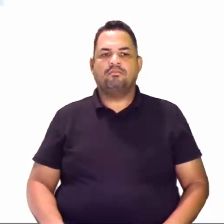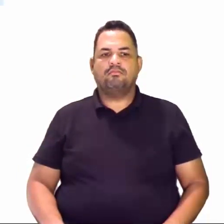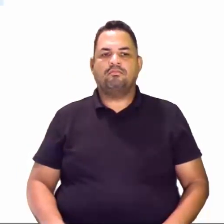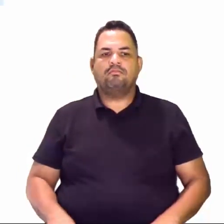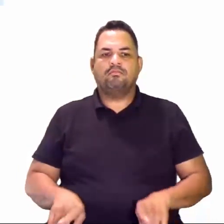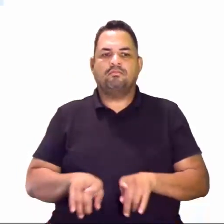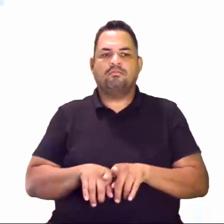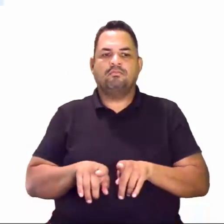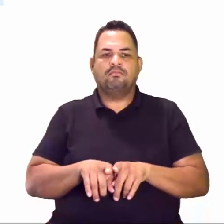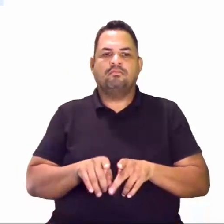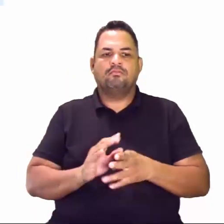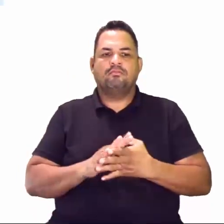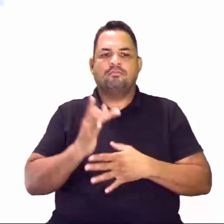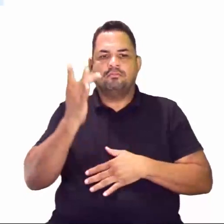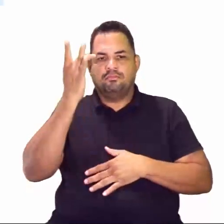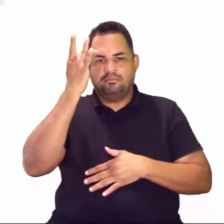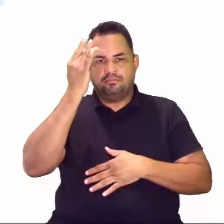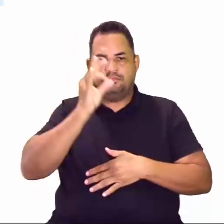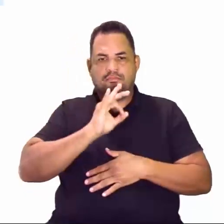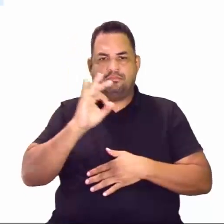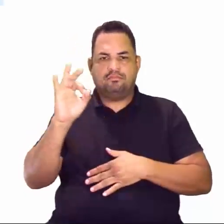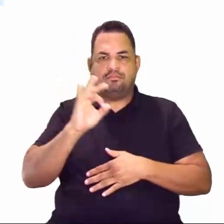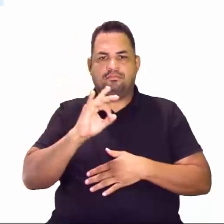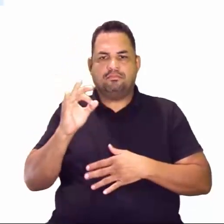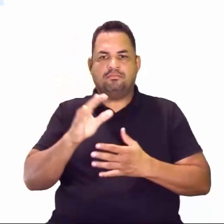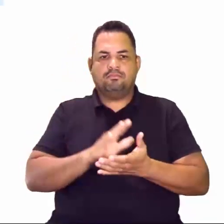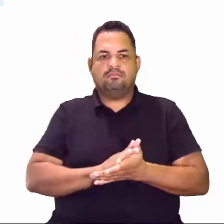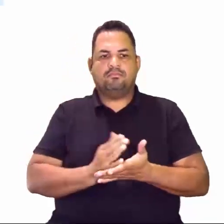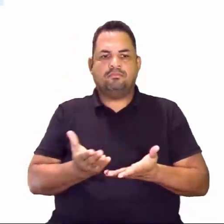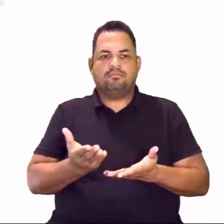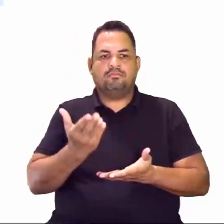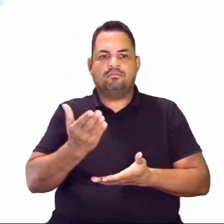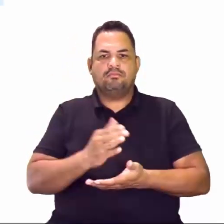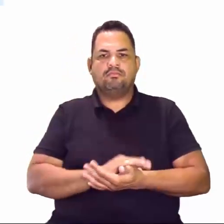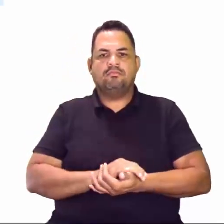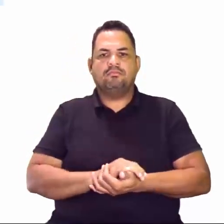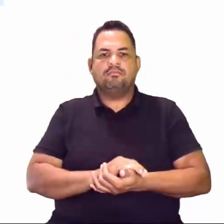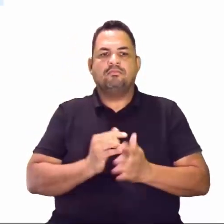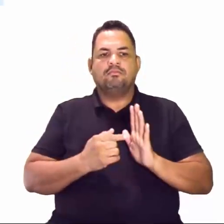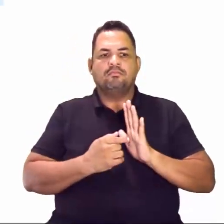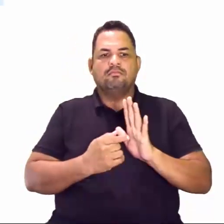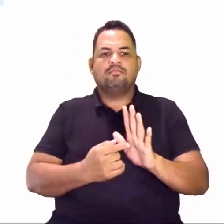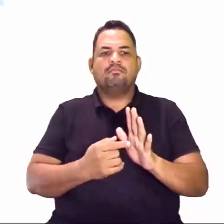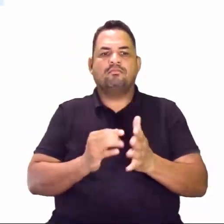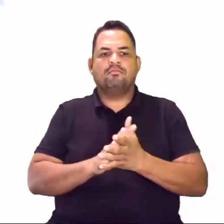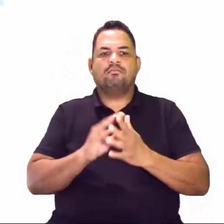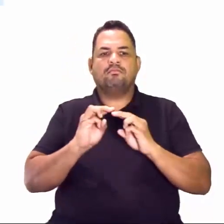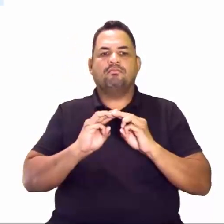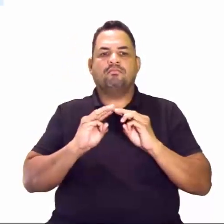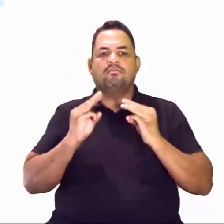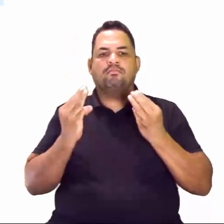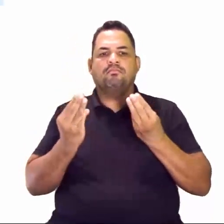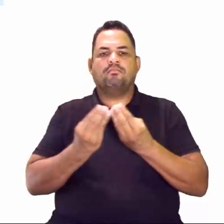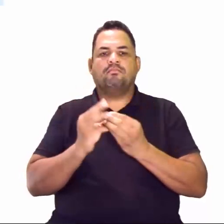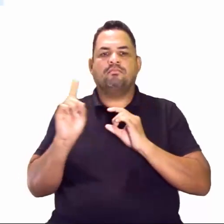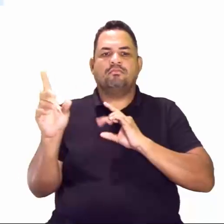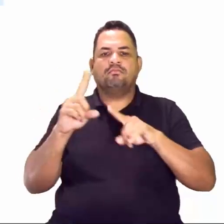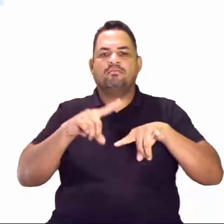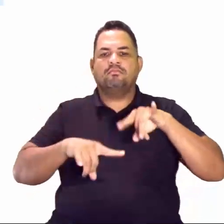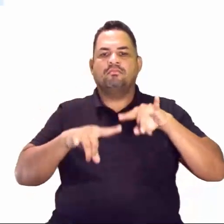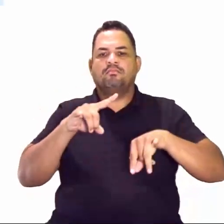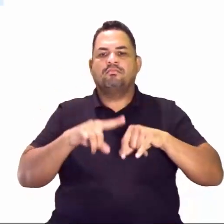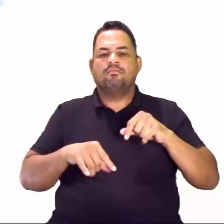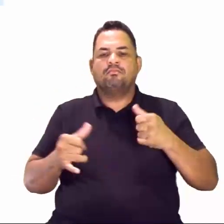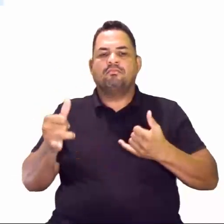E também com relação à fórmula centesimal, essa indica a massa de cada